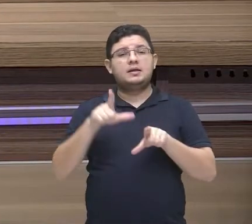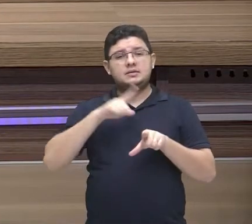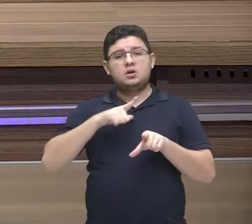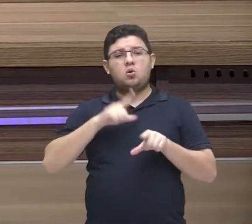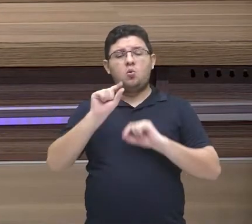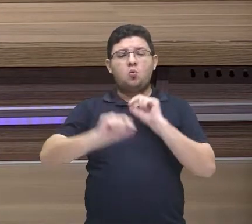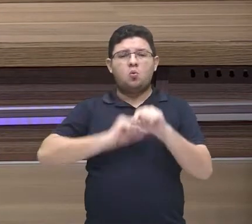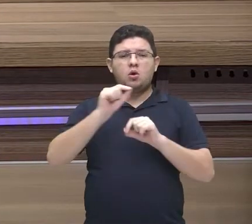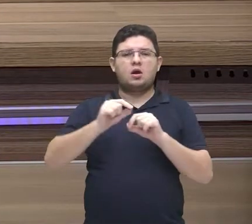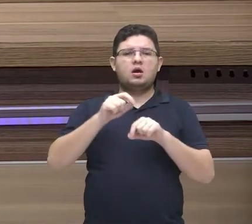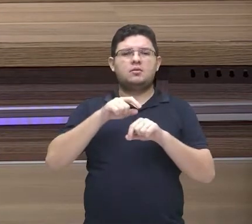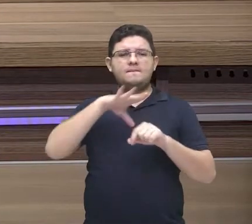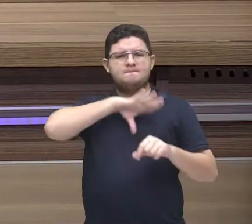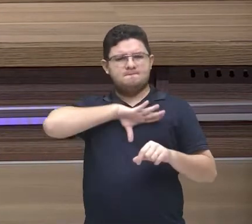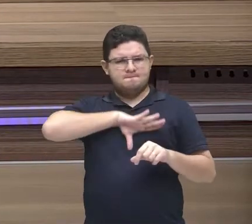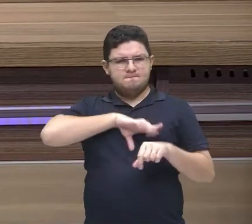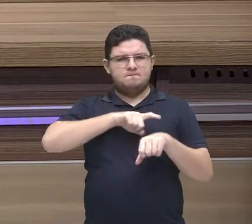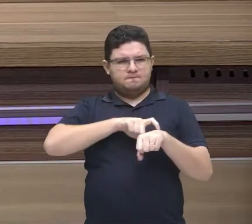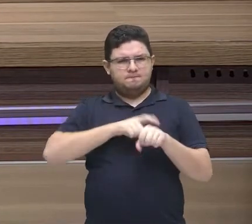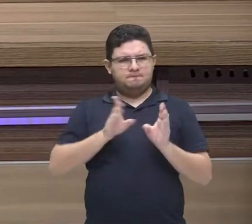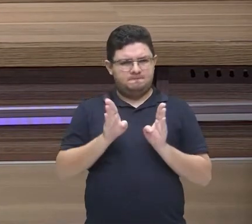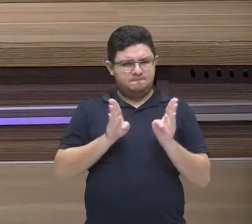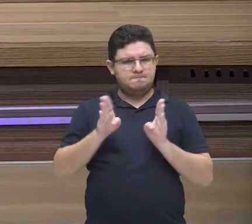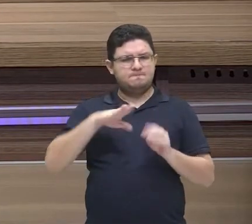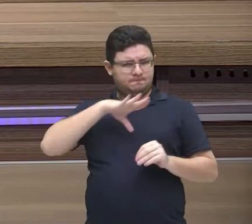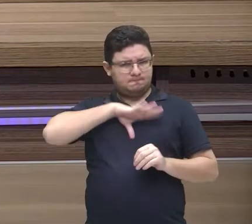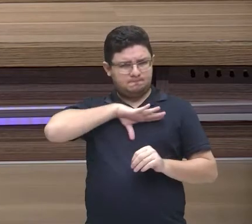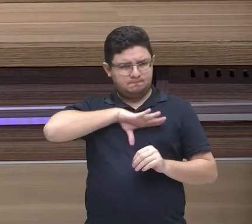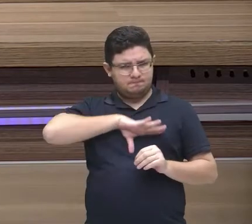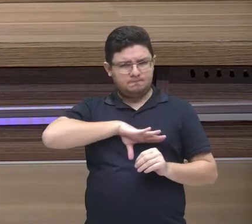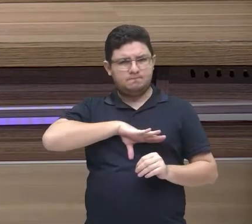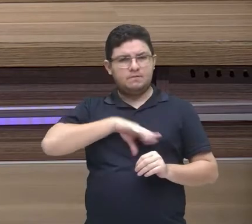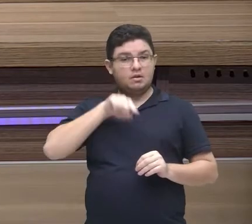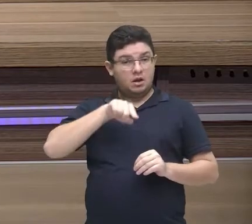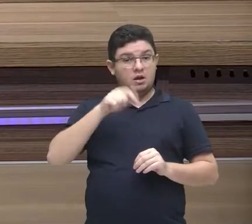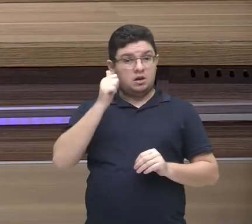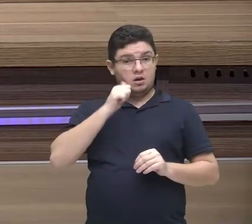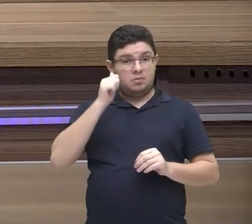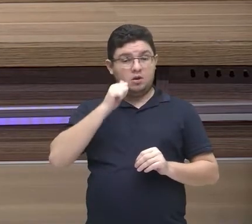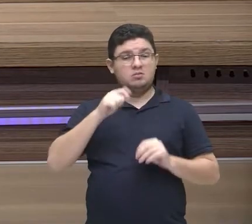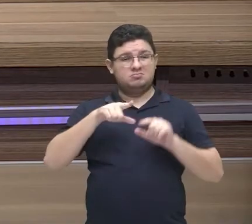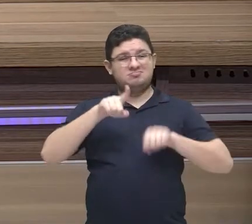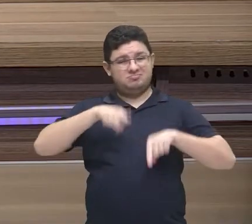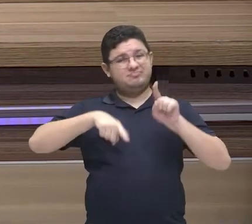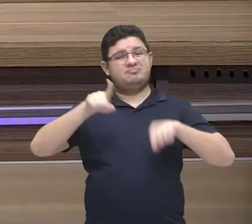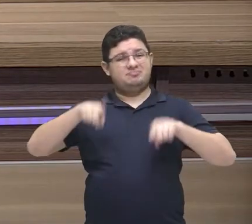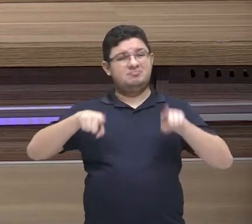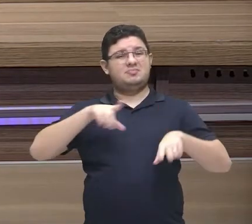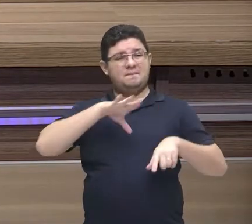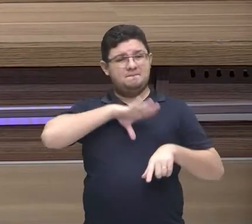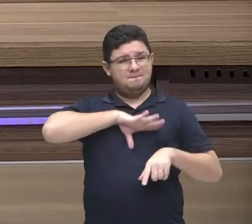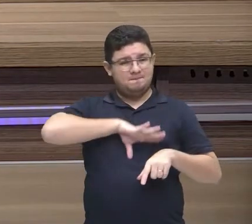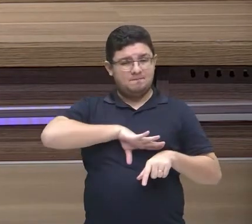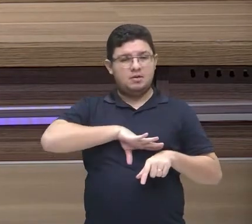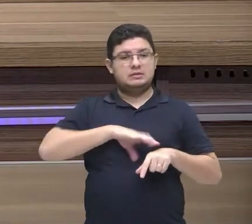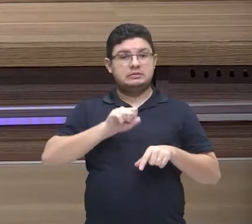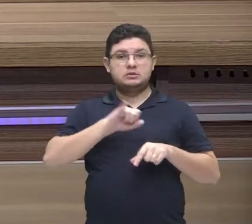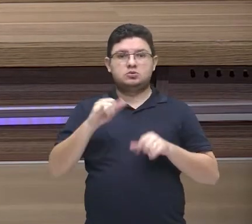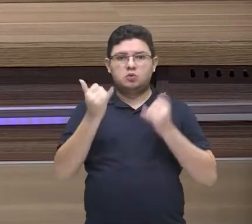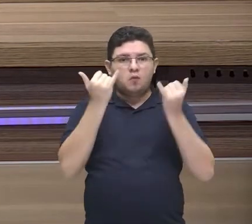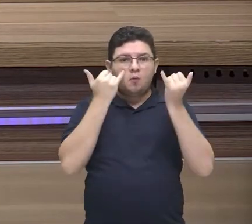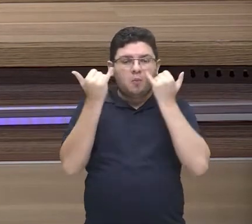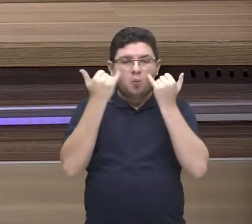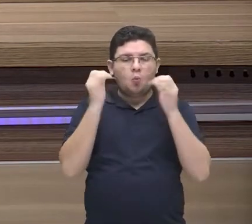do ciclo menstrual. Então, o ciclo menstrual da menina, ele é irregular. E começa, se ela não tem informação, como é que